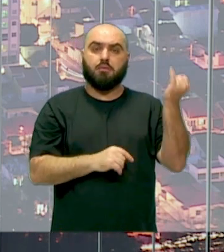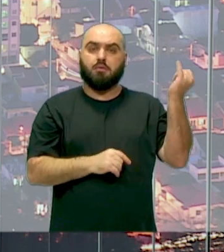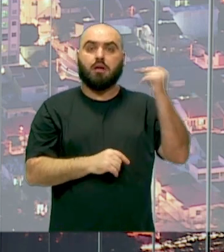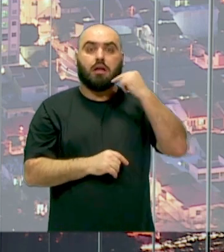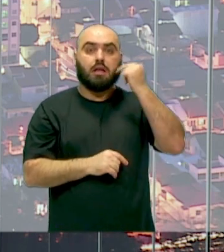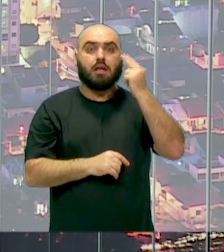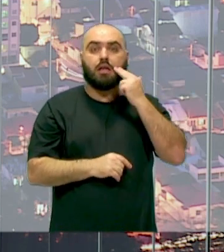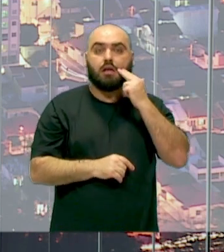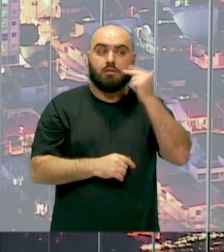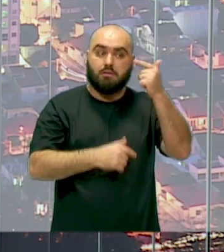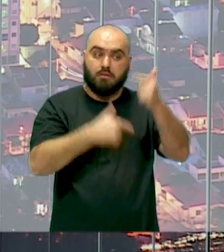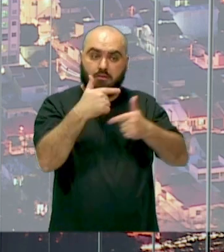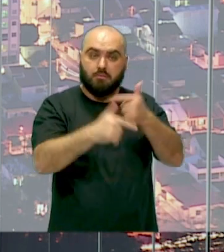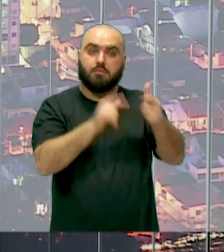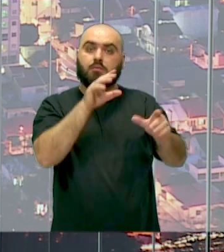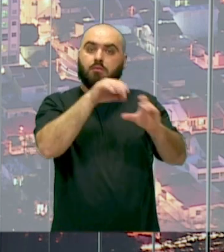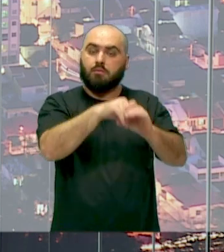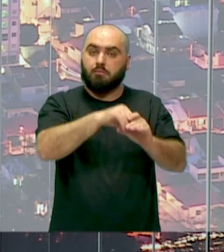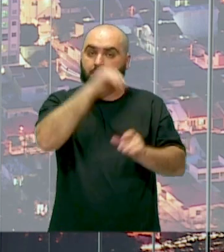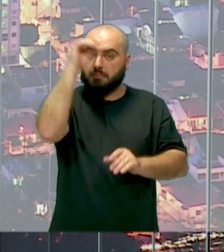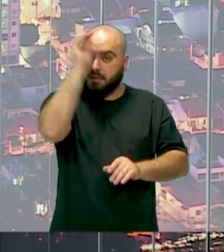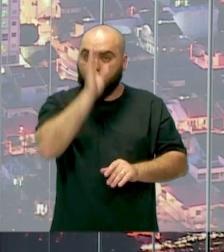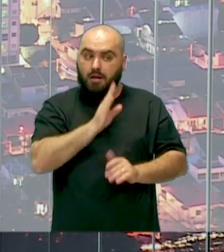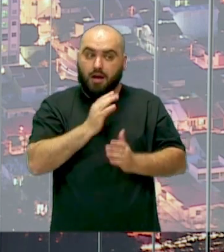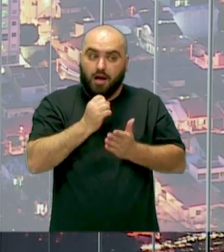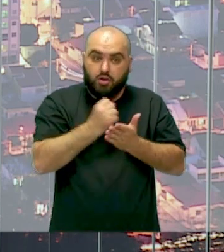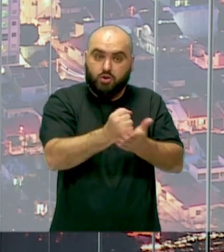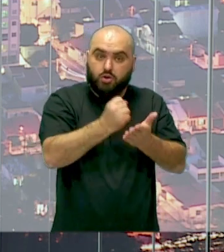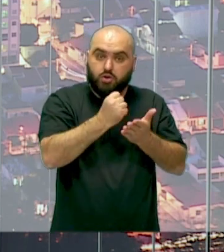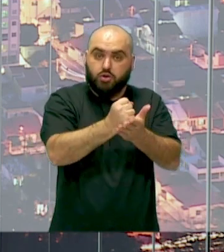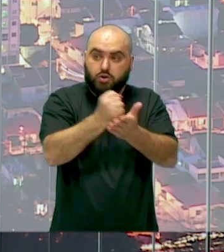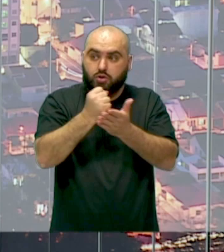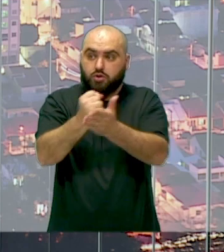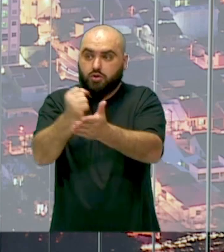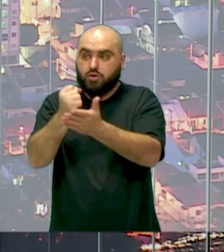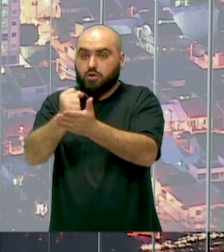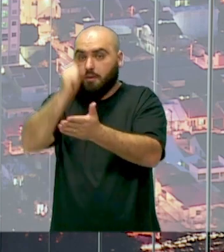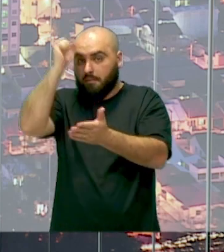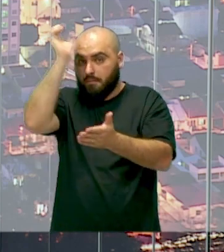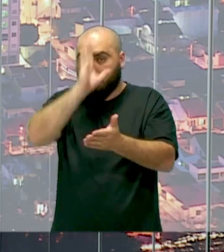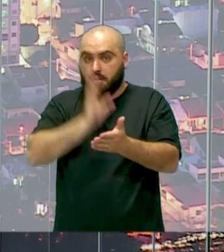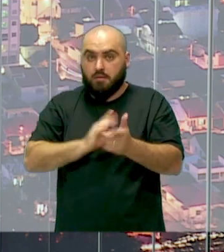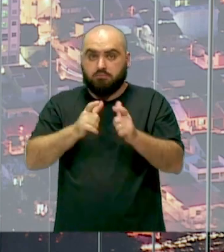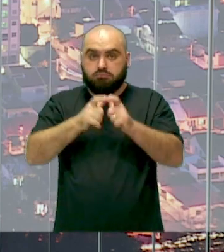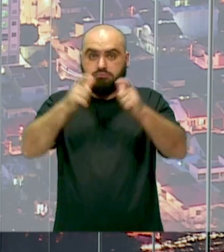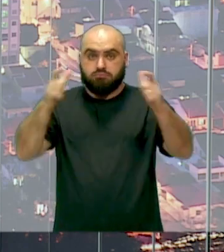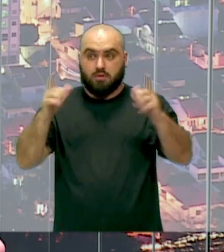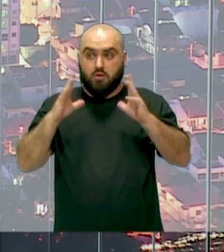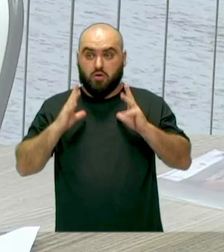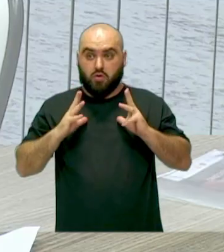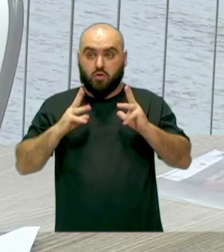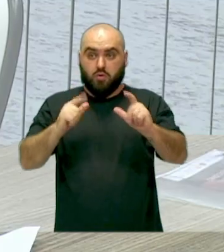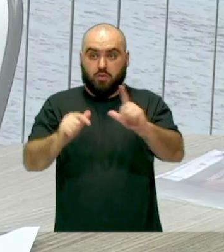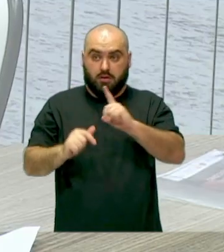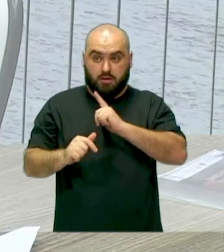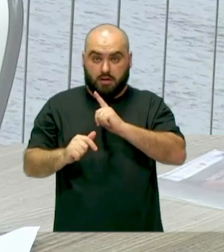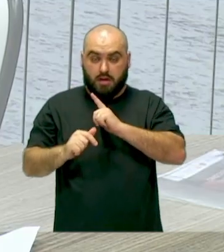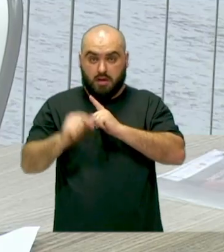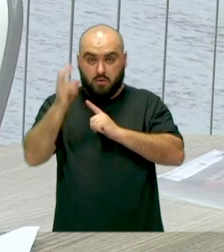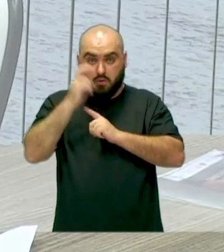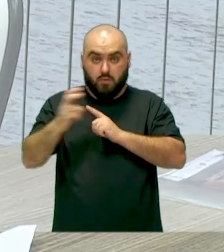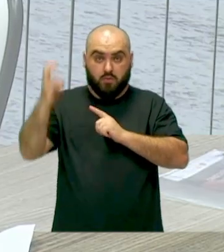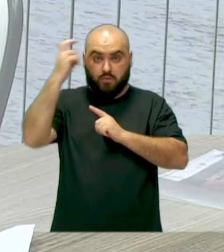negros que passaram pelo Brasil, que ajudaram a construir, que construíram tudo que se tem aí culturalmente